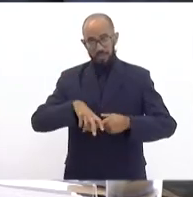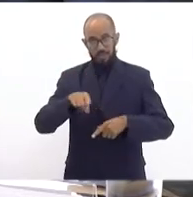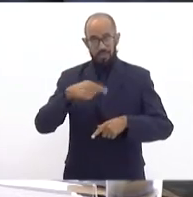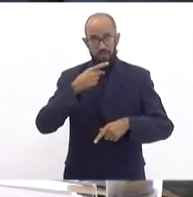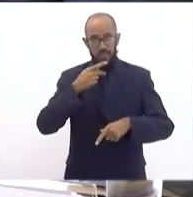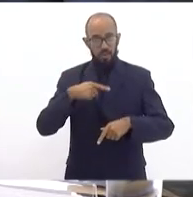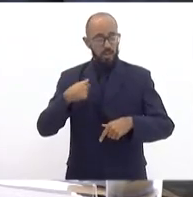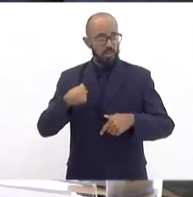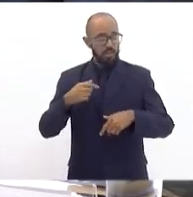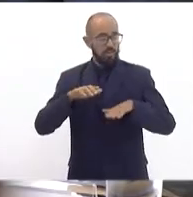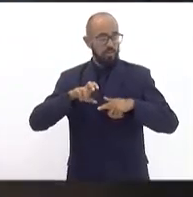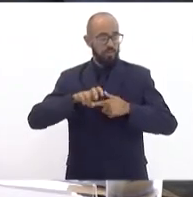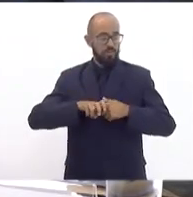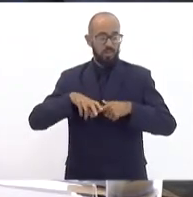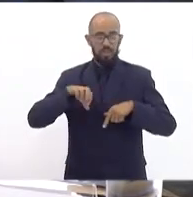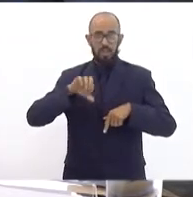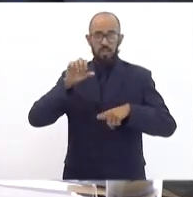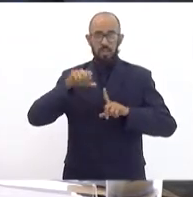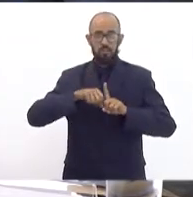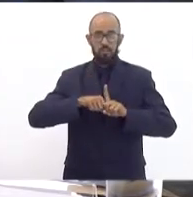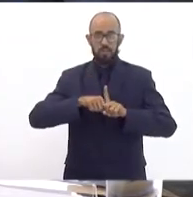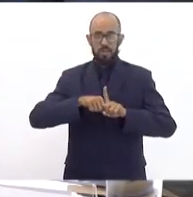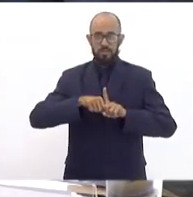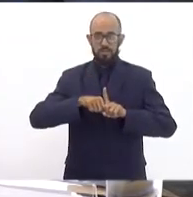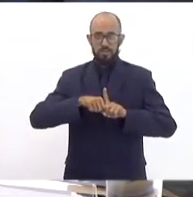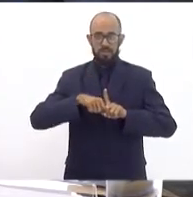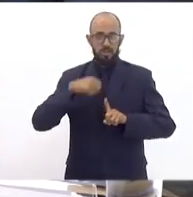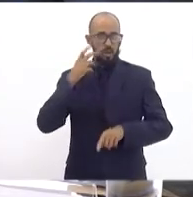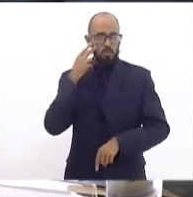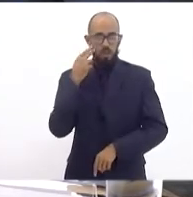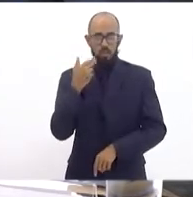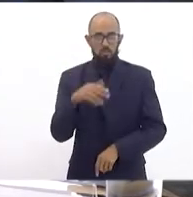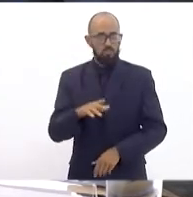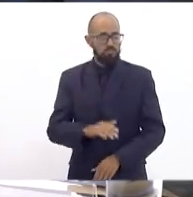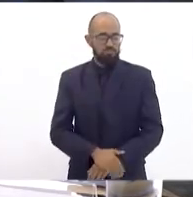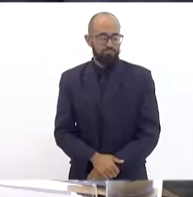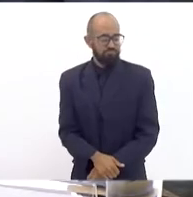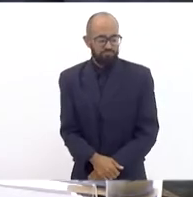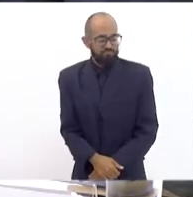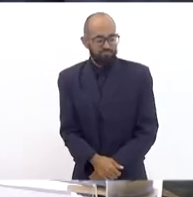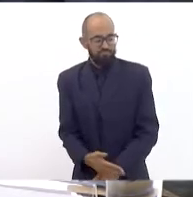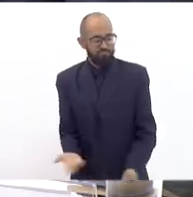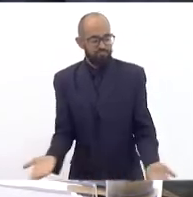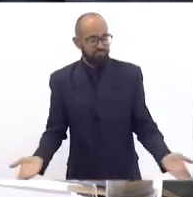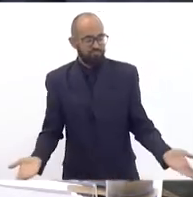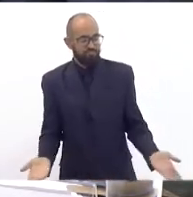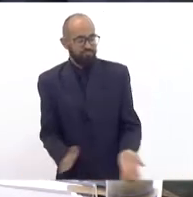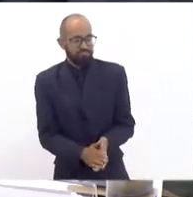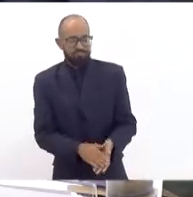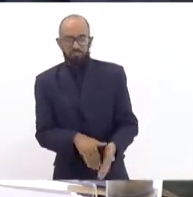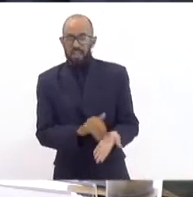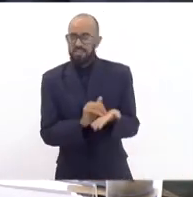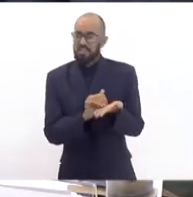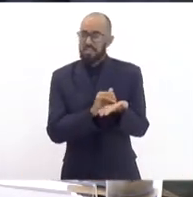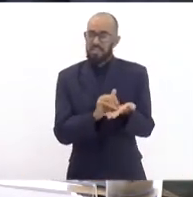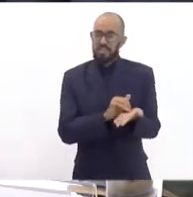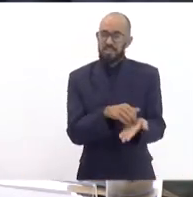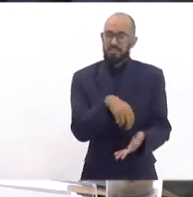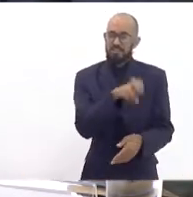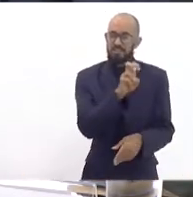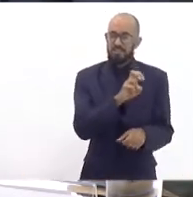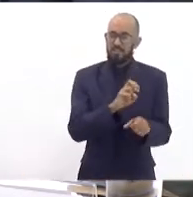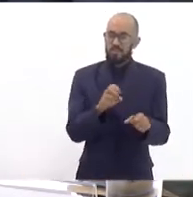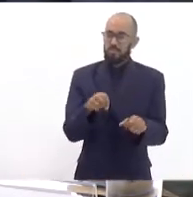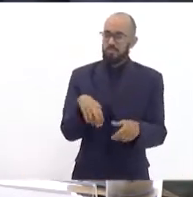no cargo há 9 meses, estou há 6 meses, mas é normal, é rotina. Cada secretaria com 5 secretários, troca